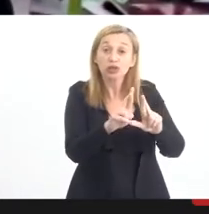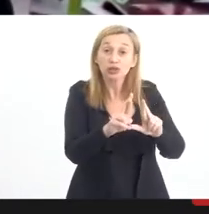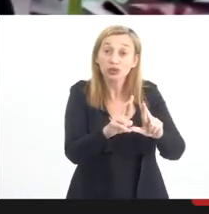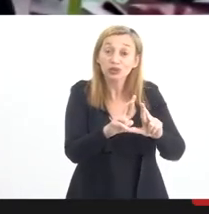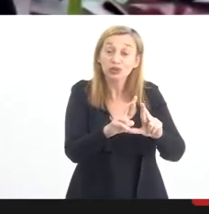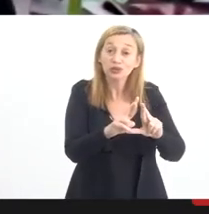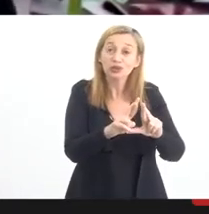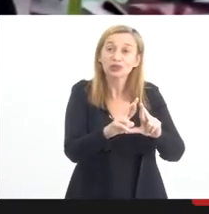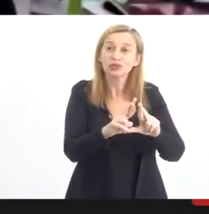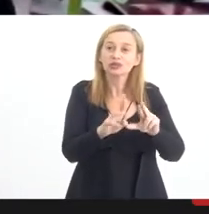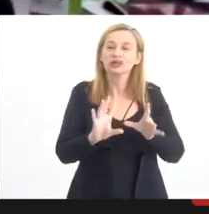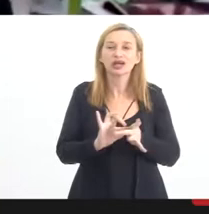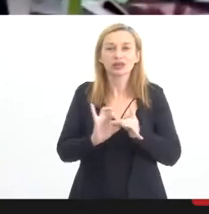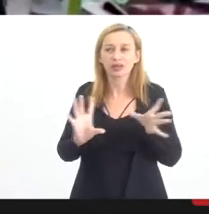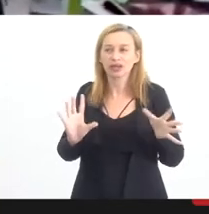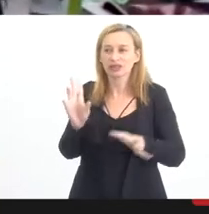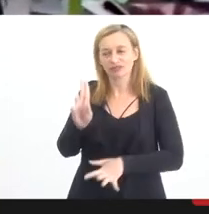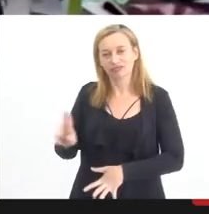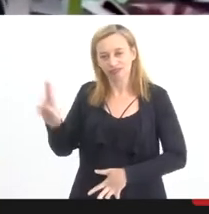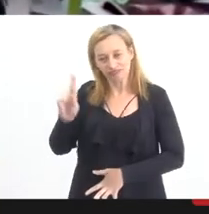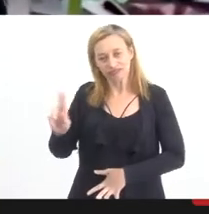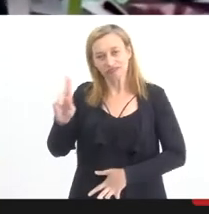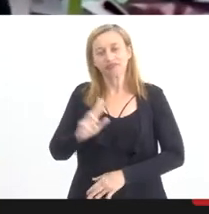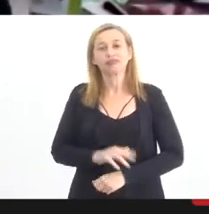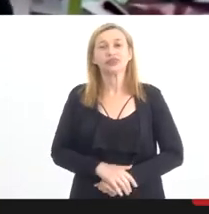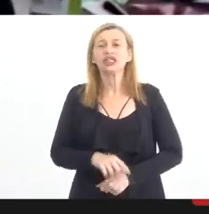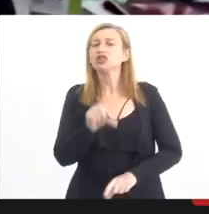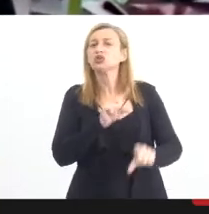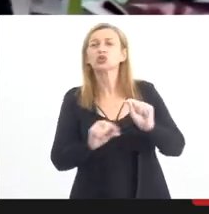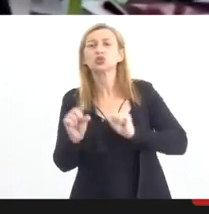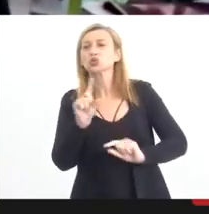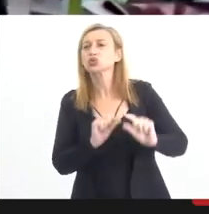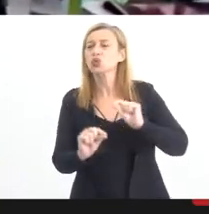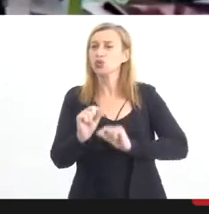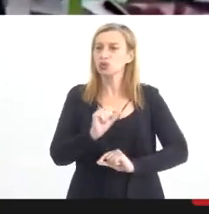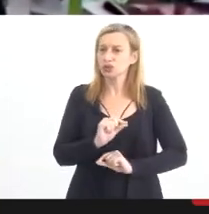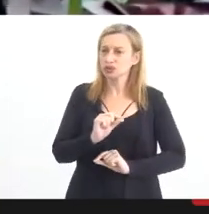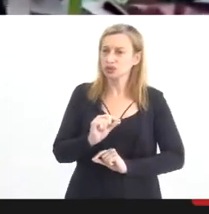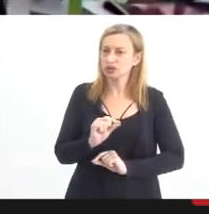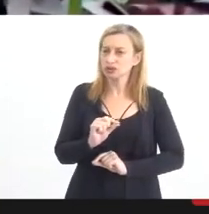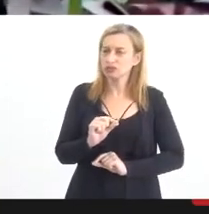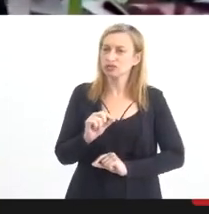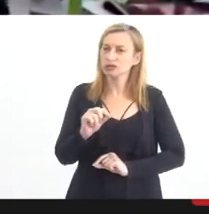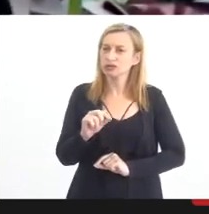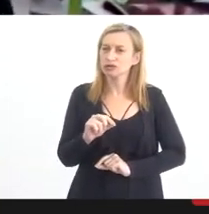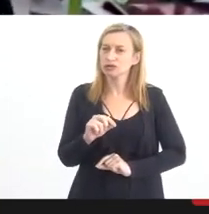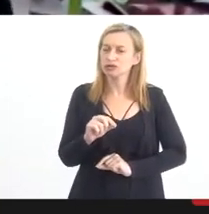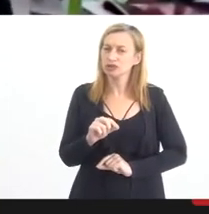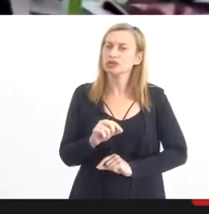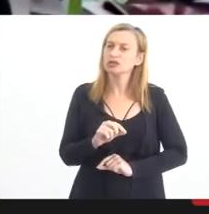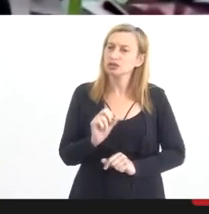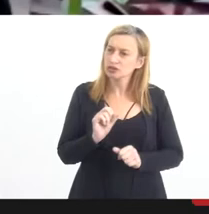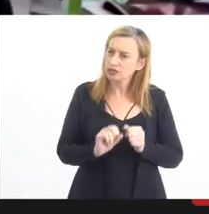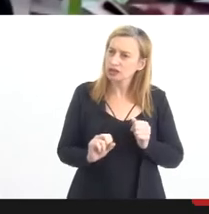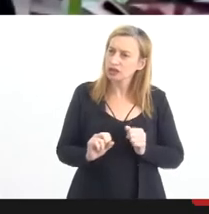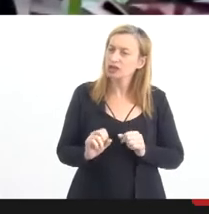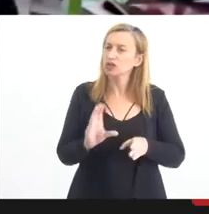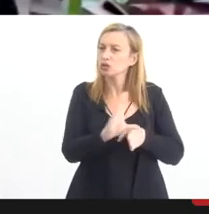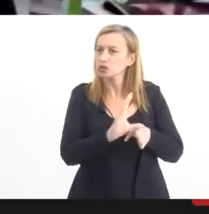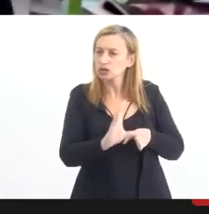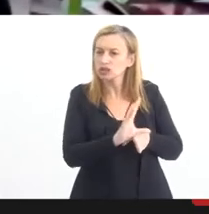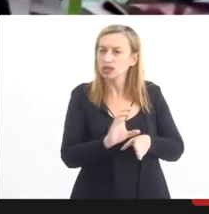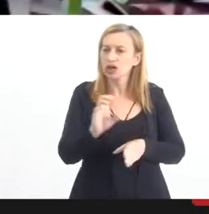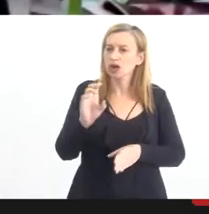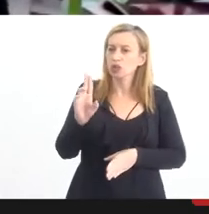à autonomia universitária. As decisões que foram tomadas pelos conselhos da